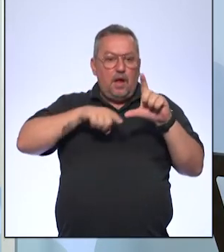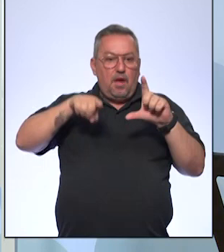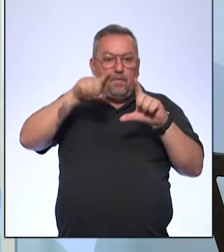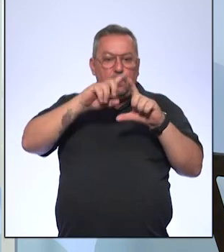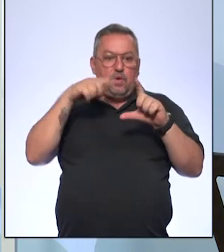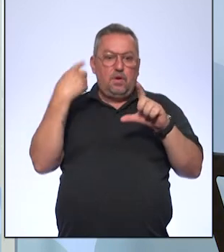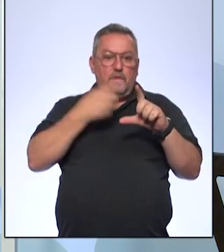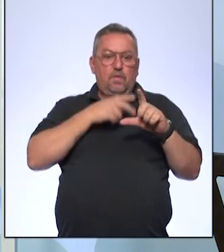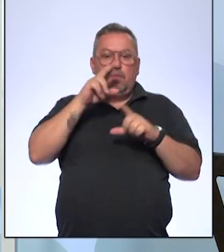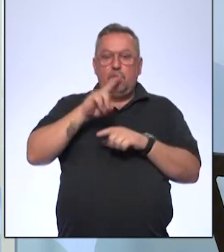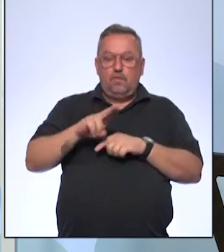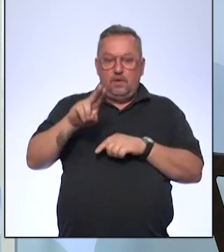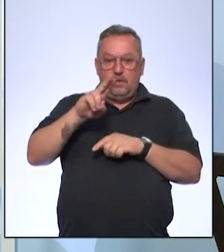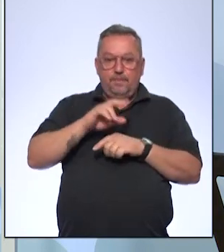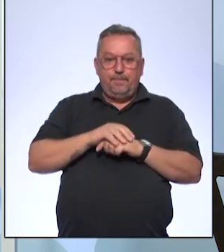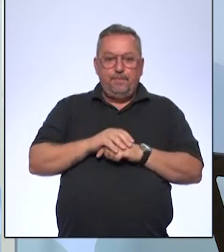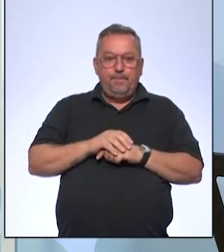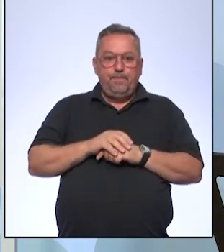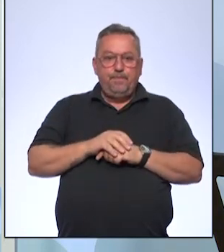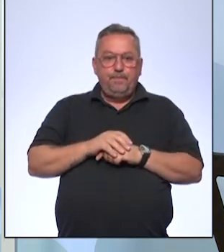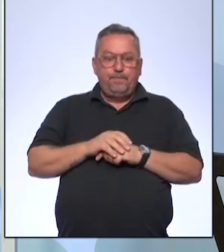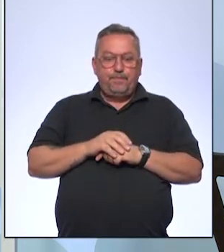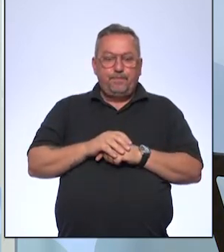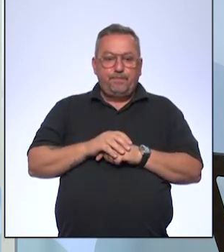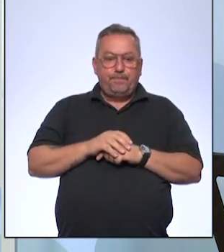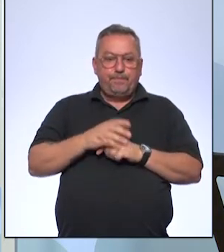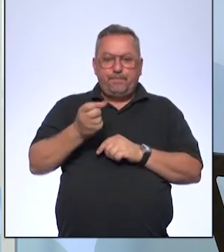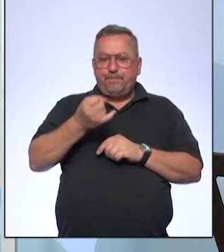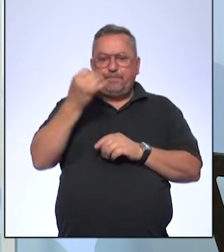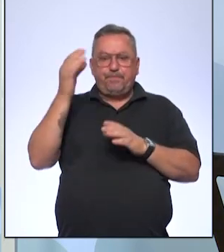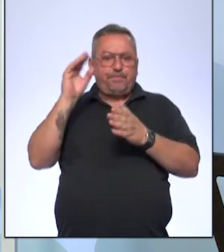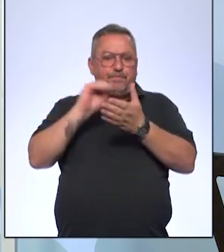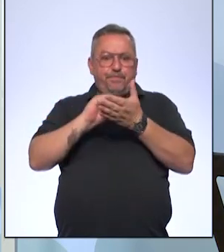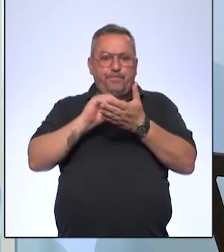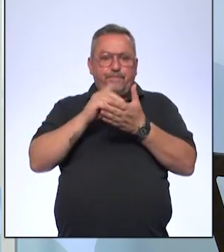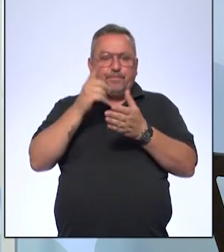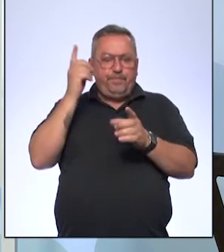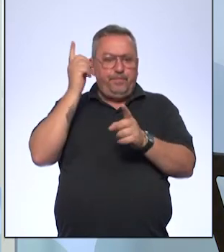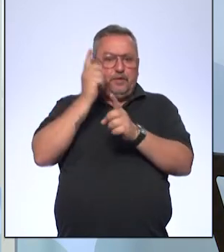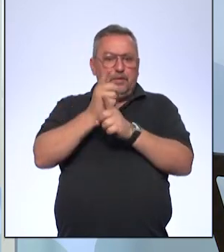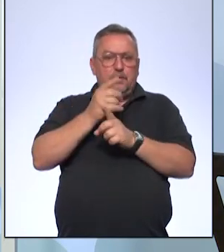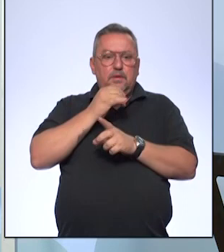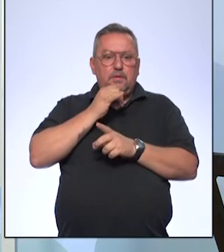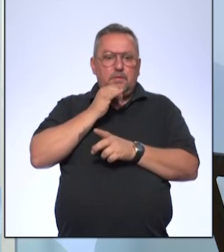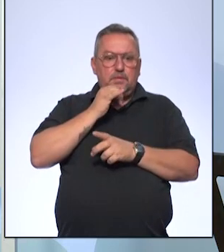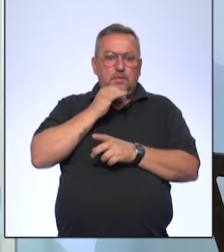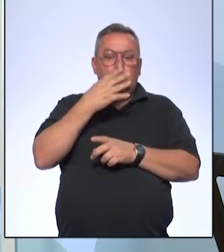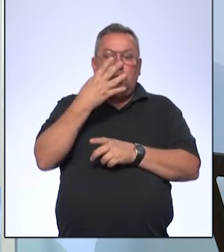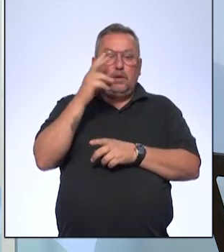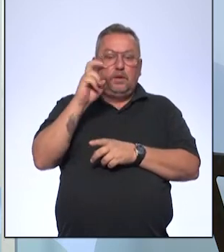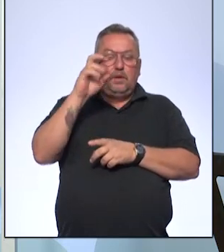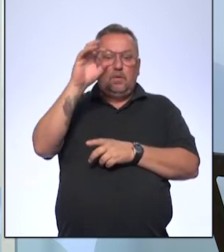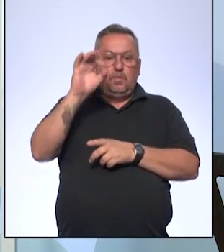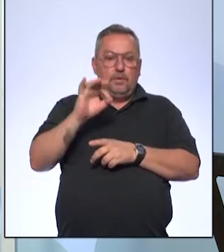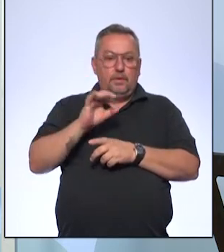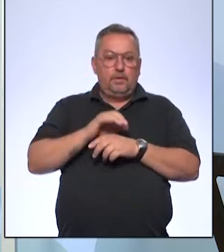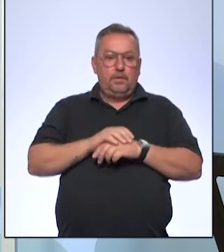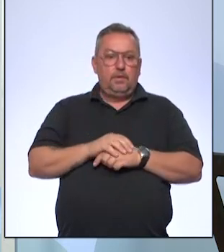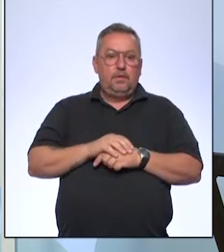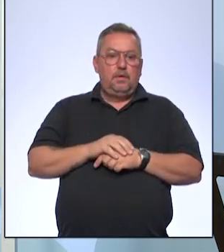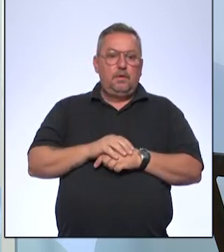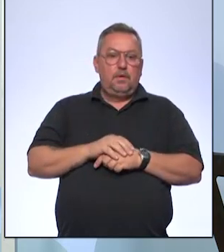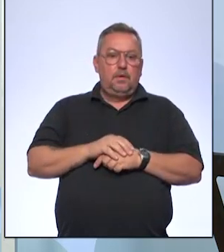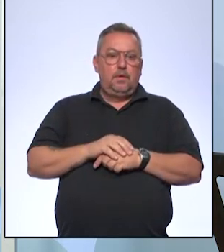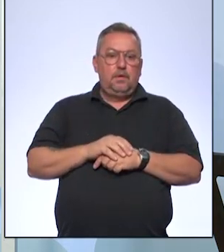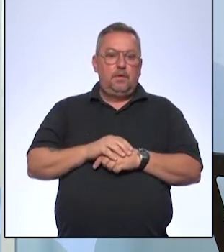que nós vamos utilizar. E aí você coloca a porcentagem, no caso aqui, que vocês quiserem. No caso ali era os 45%. Então eu venho aqui,